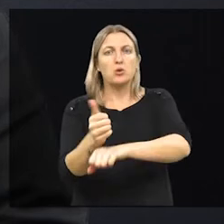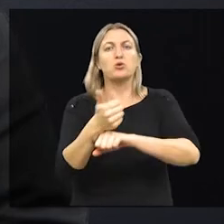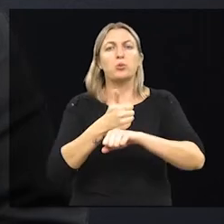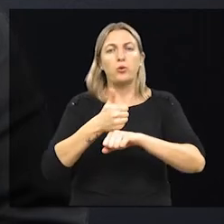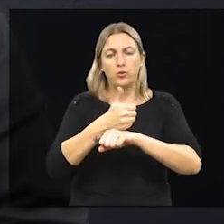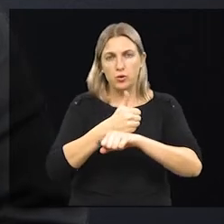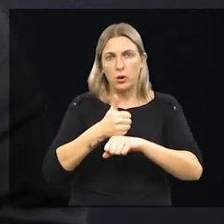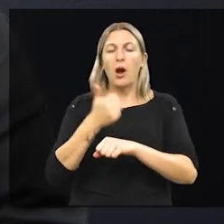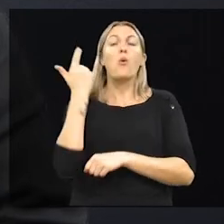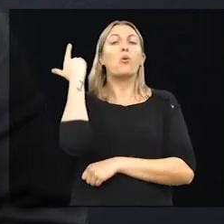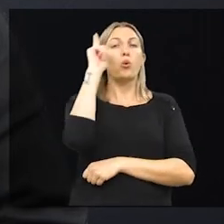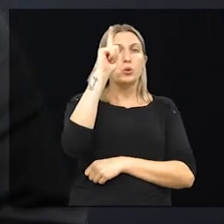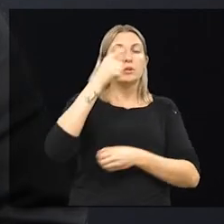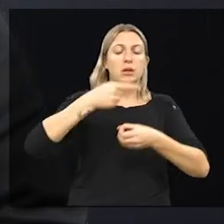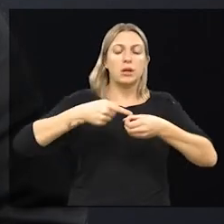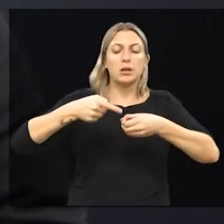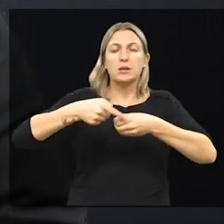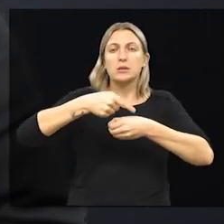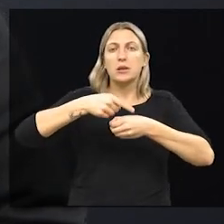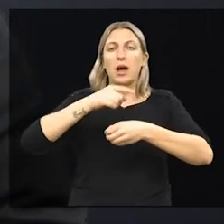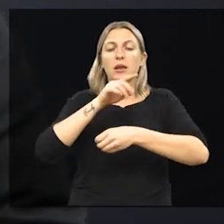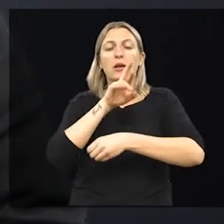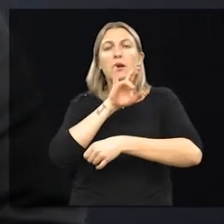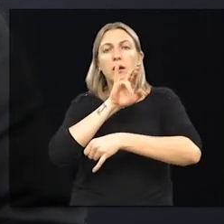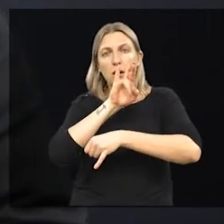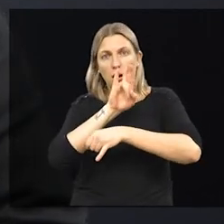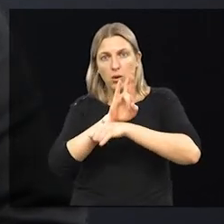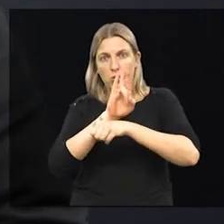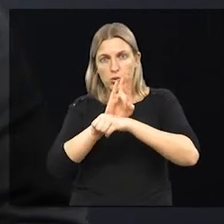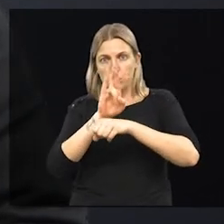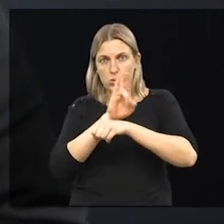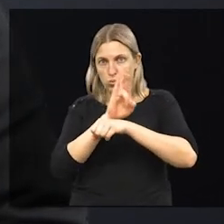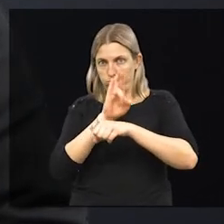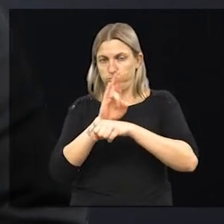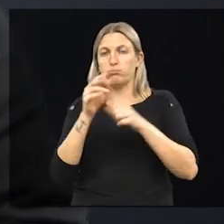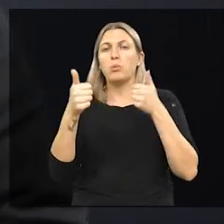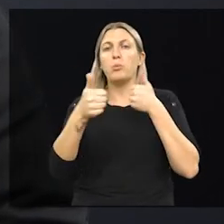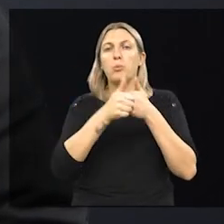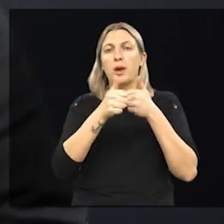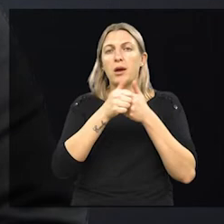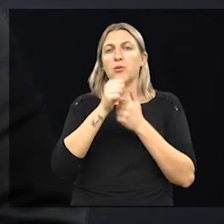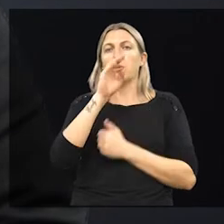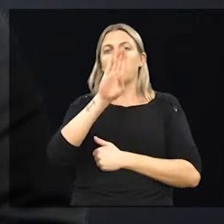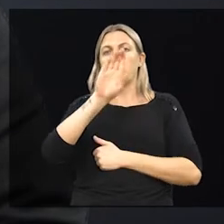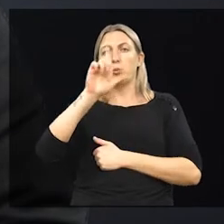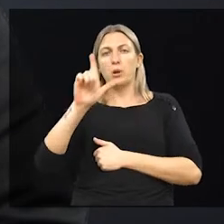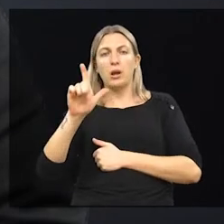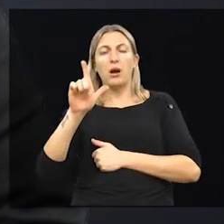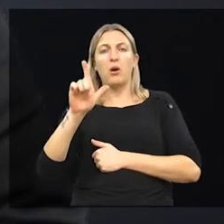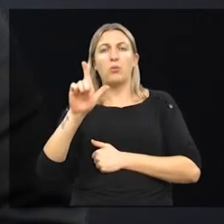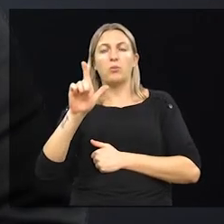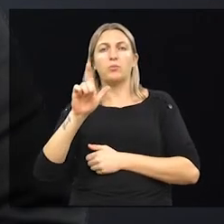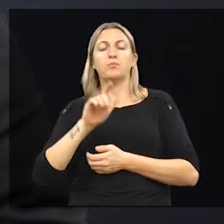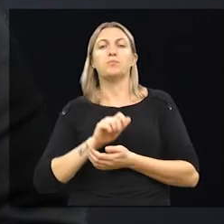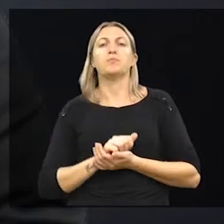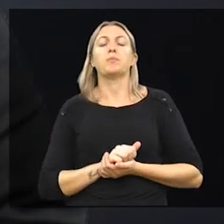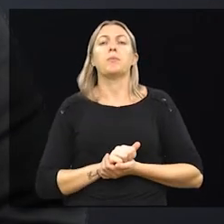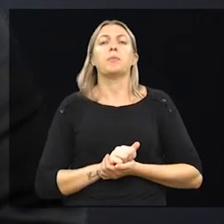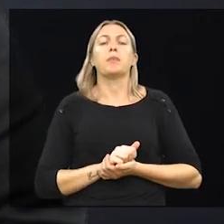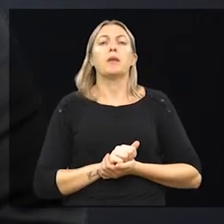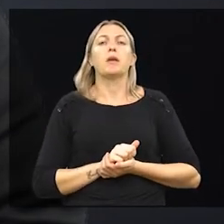então assim que eu me formei busquei um estágio profissional encontrei na cidade de rio do sul próximo à